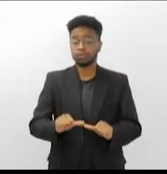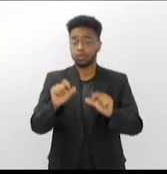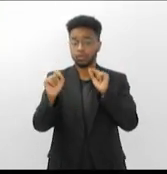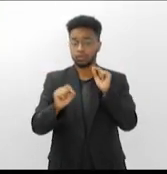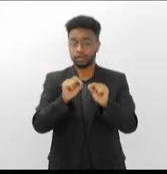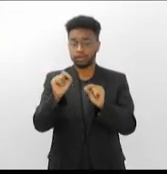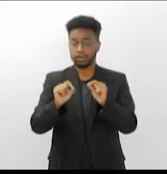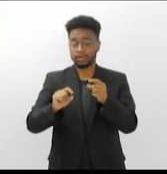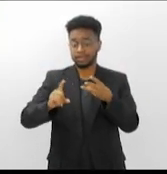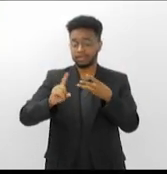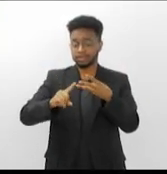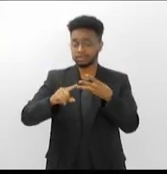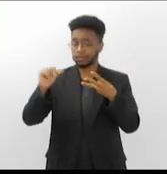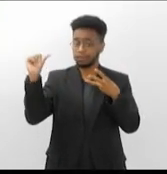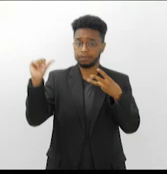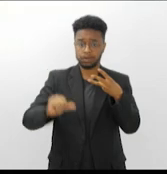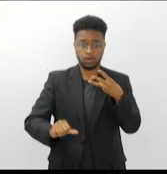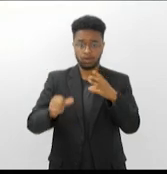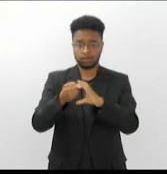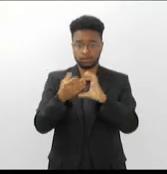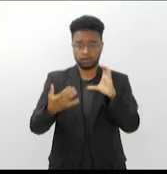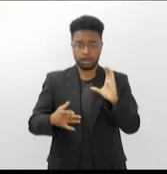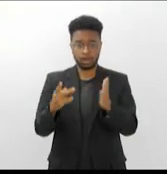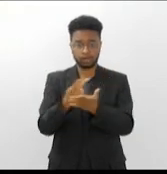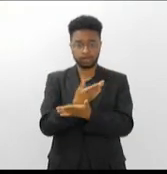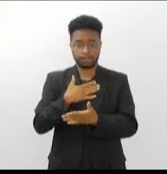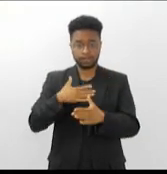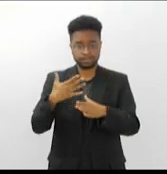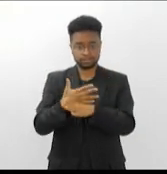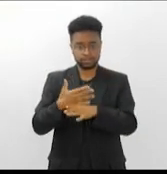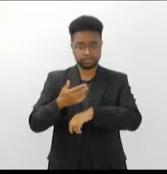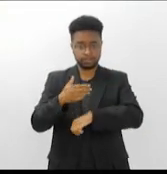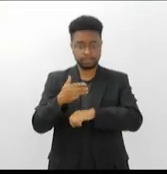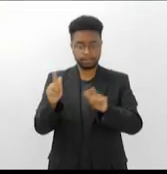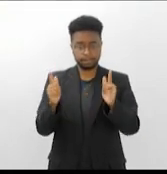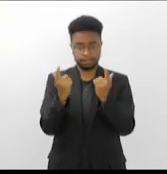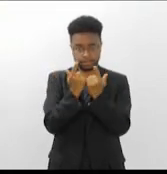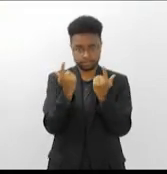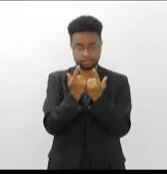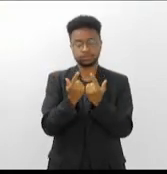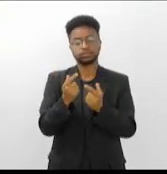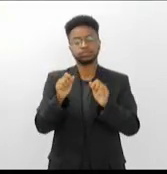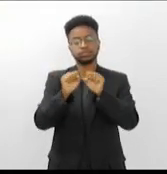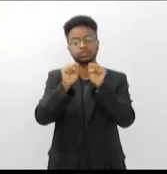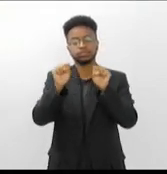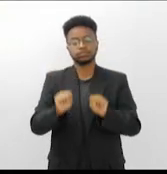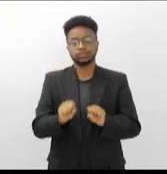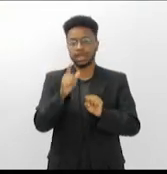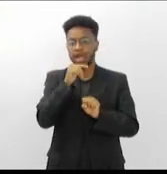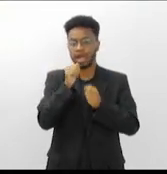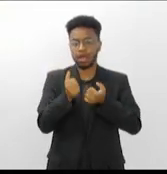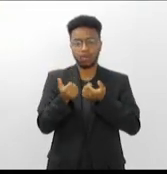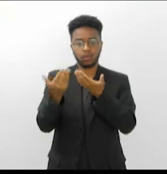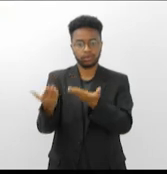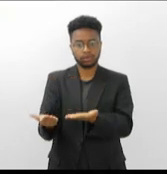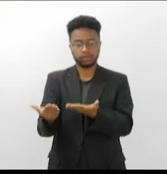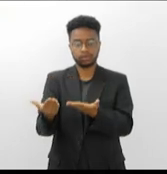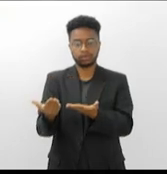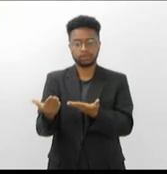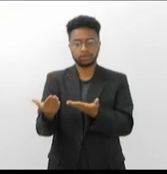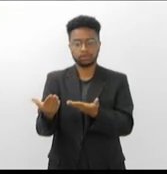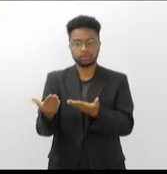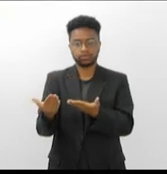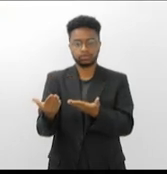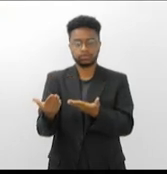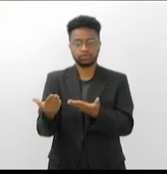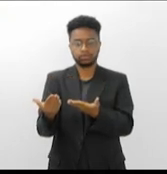terceiro pior fator que ocorre no meu município, que é Magé, o sistema de abastecimento não vem do